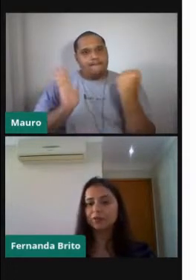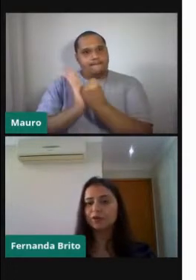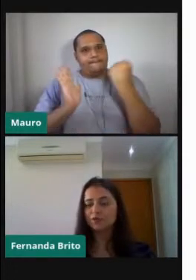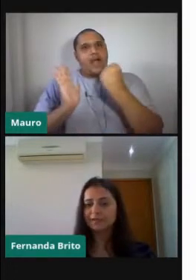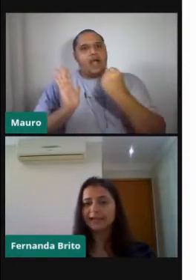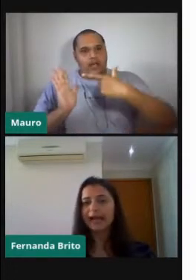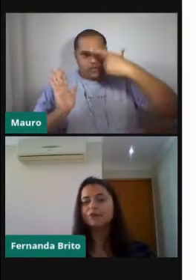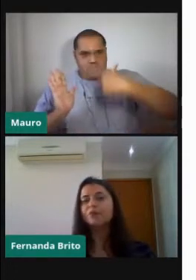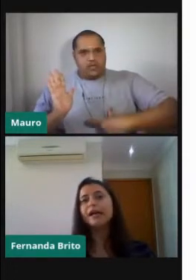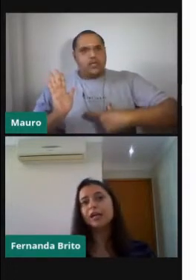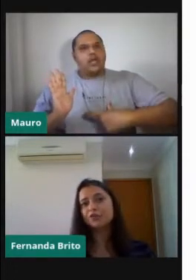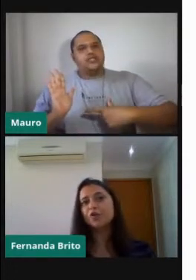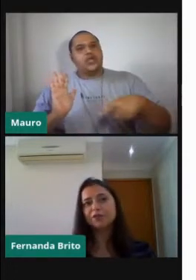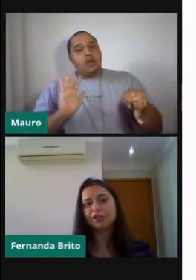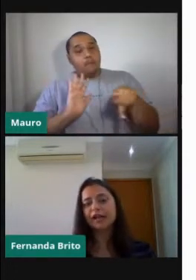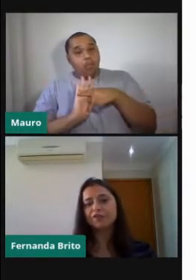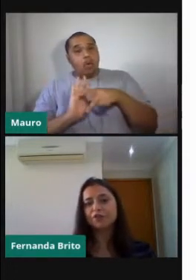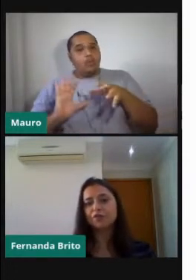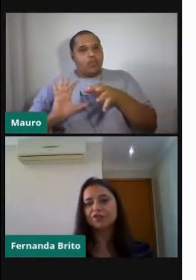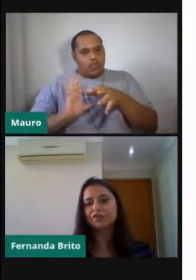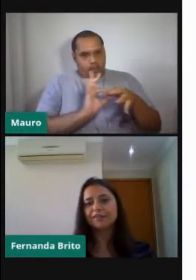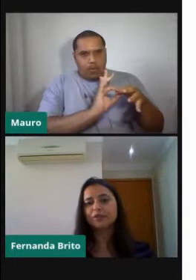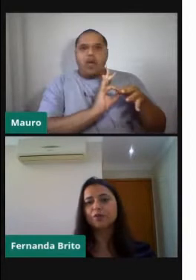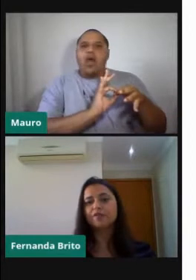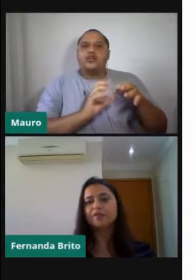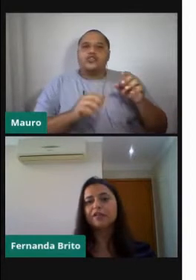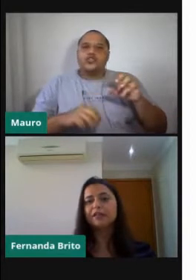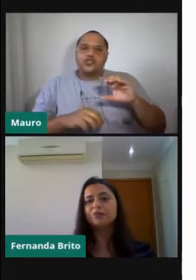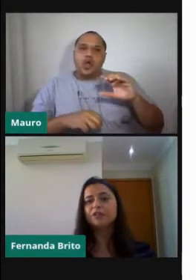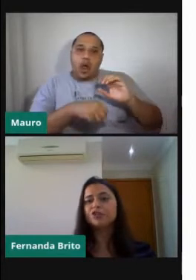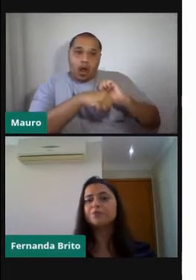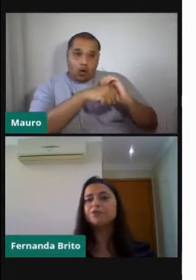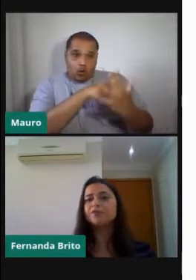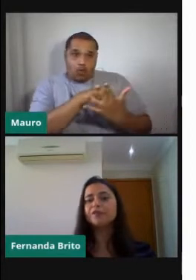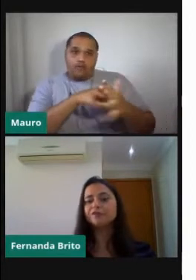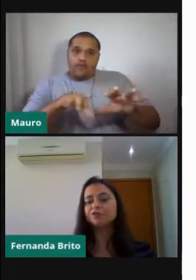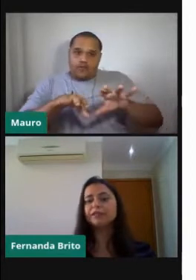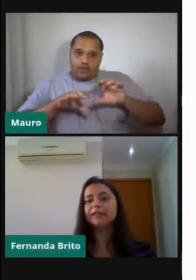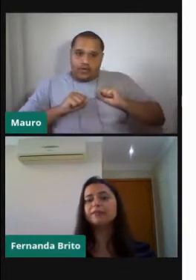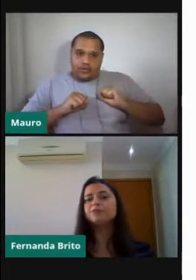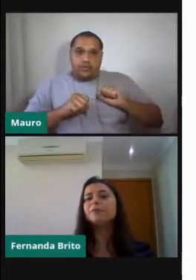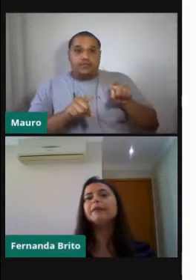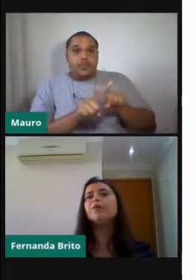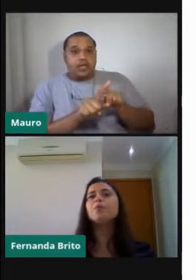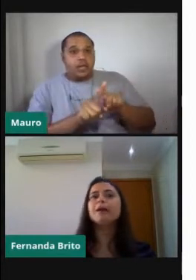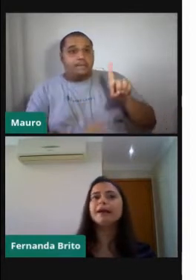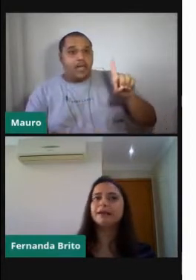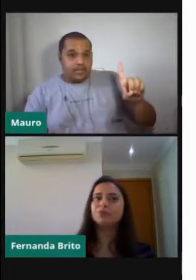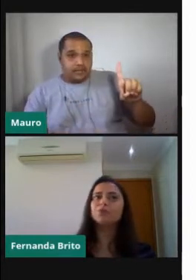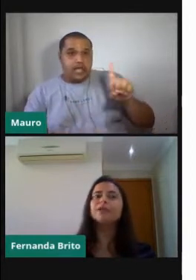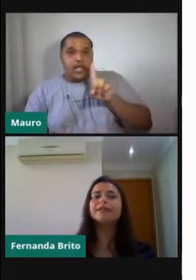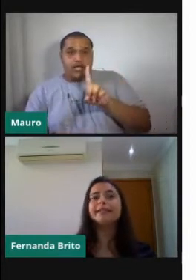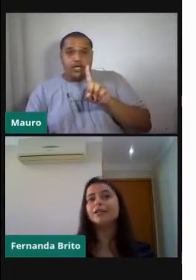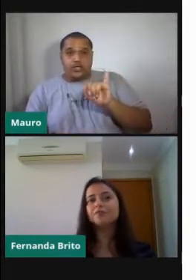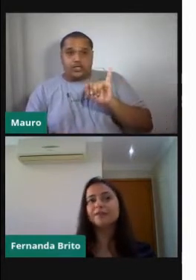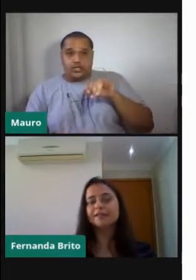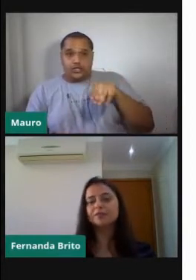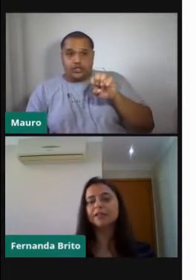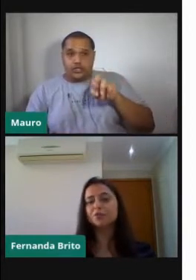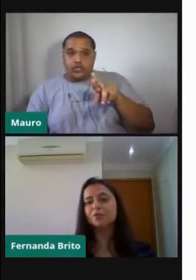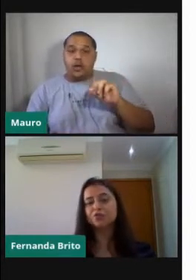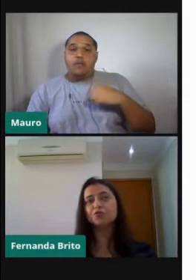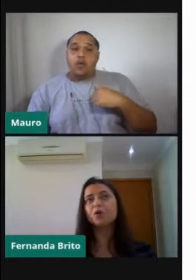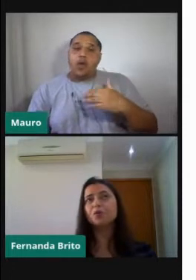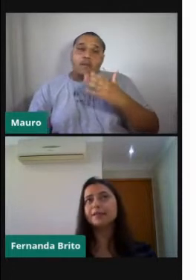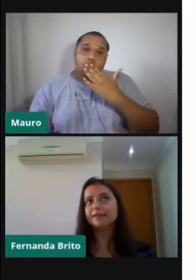processo inflamatório associado às formas graves da Covid-19, e o dedímero, que vai funcionar, então, também como um marcador da